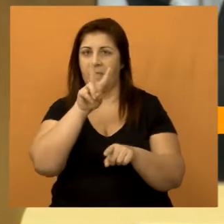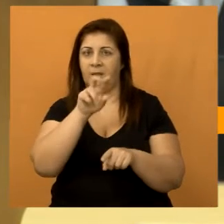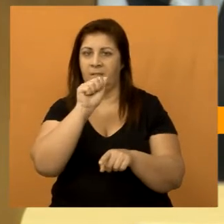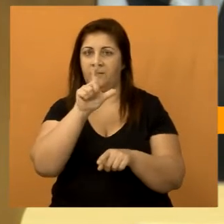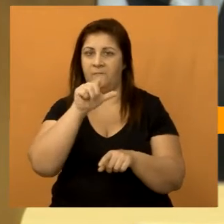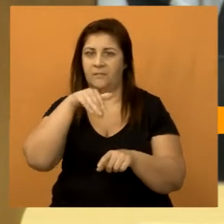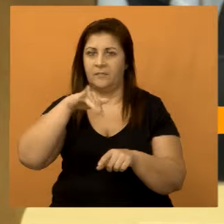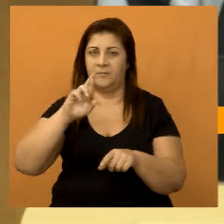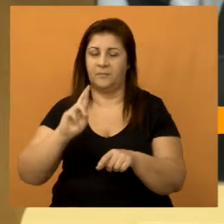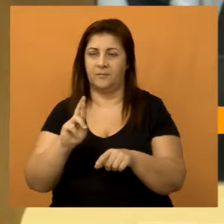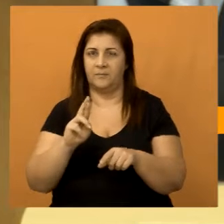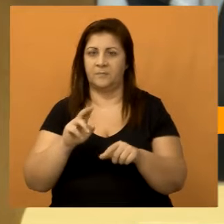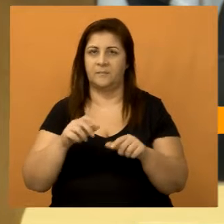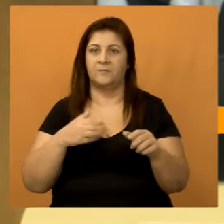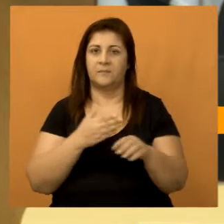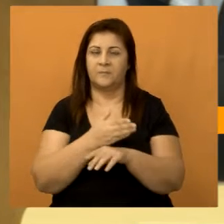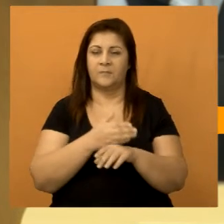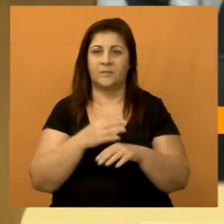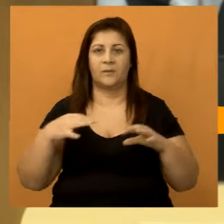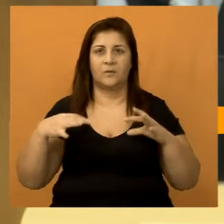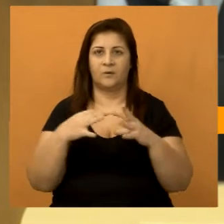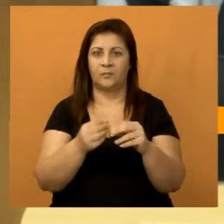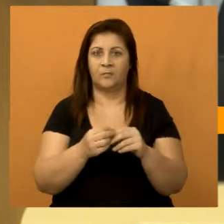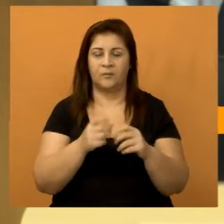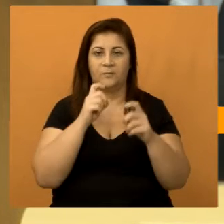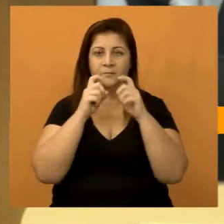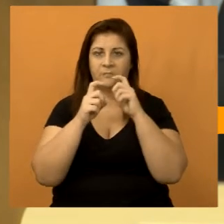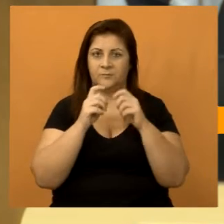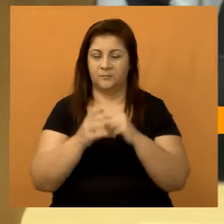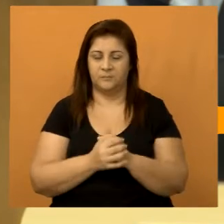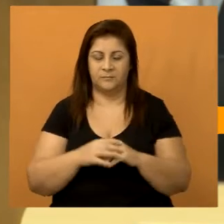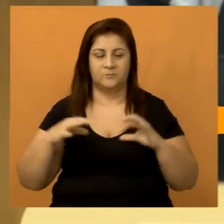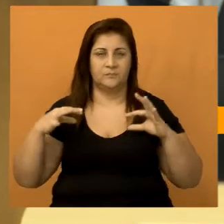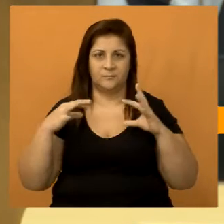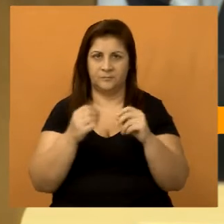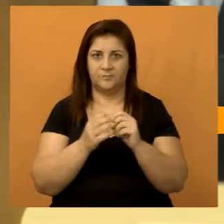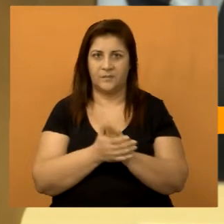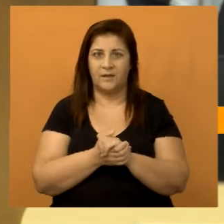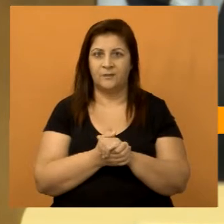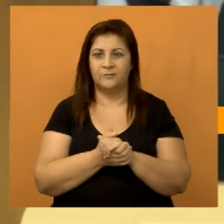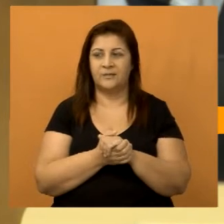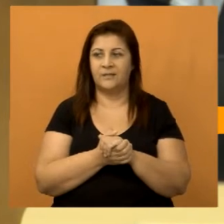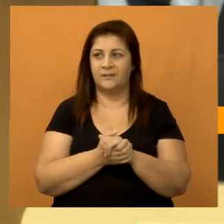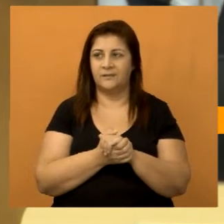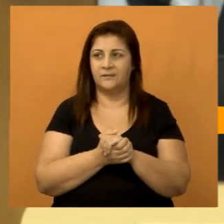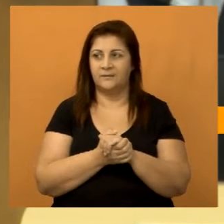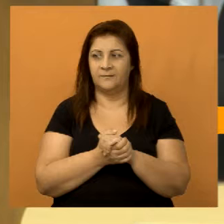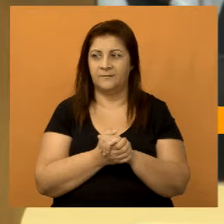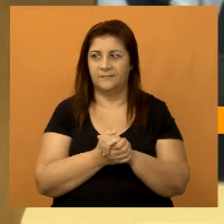de todas as reuniões e foi com a gente a todas as diligências.